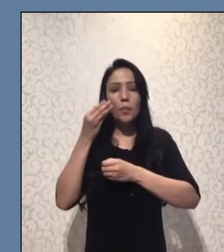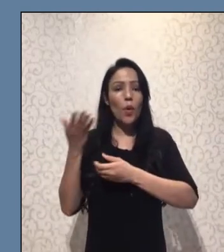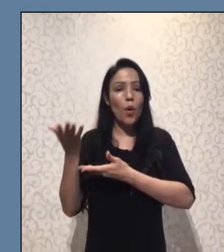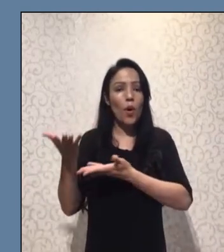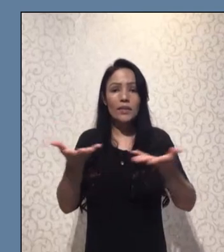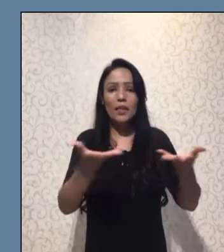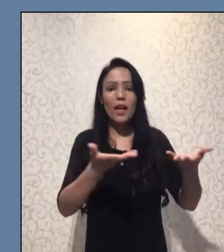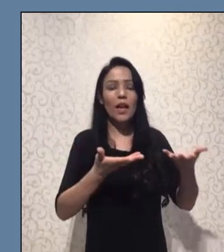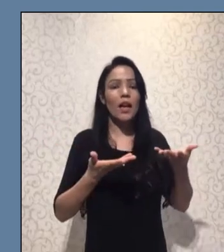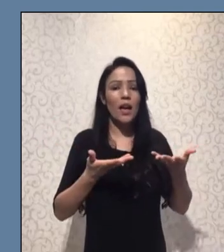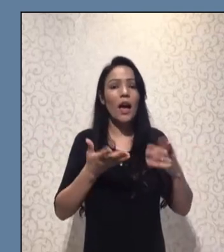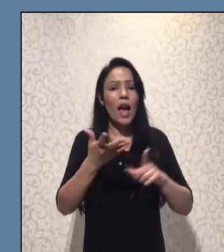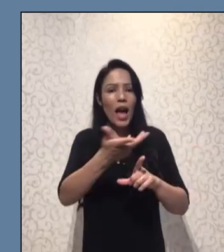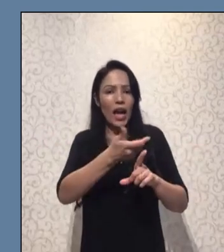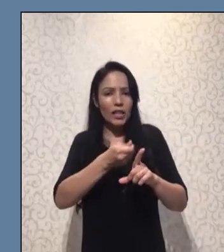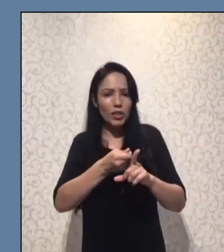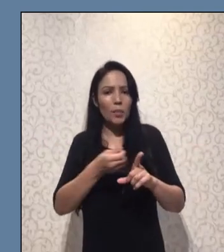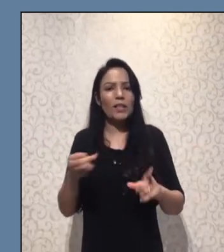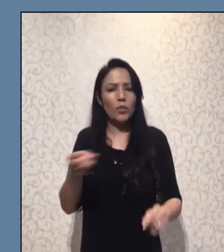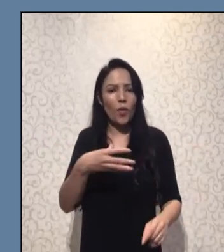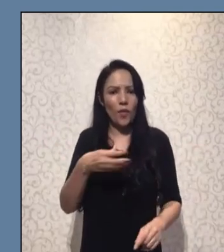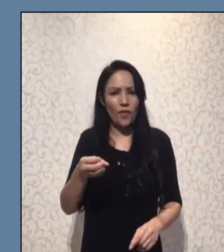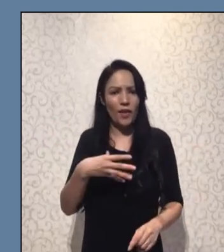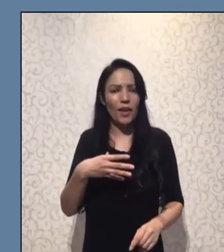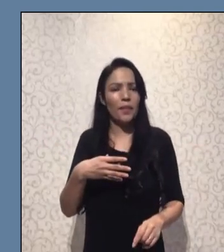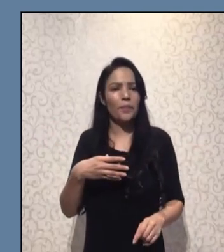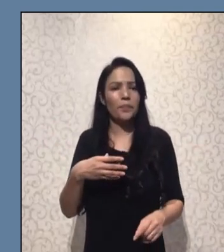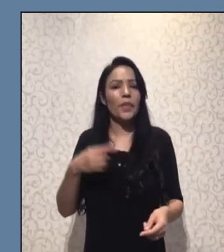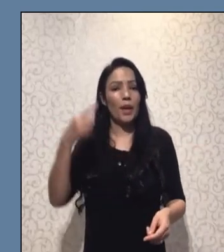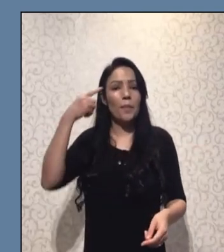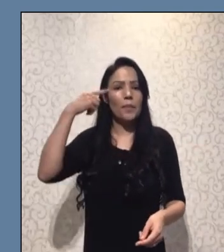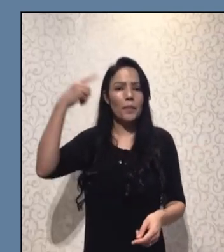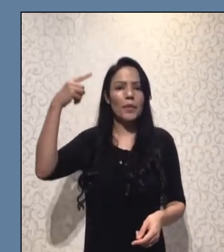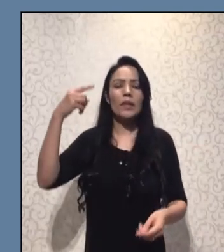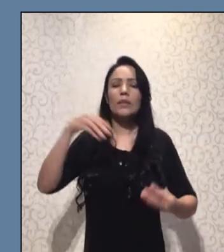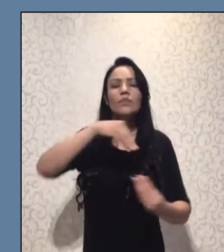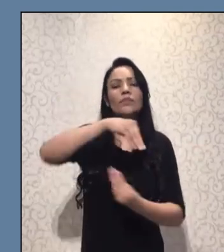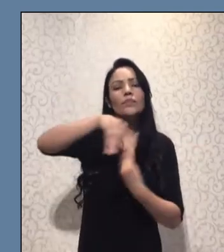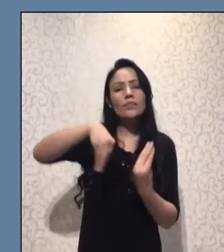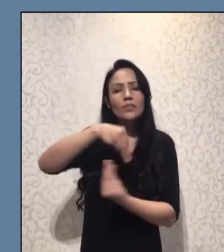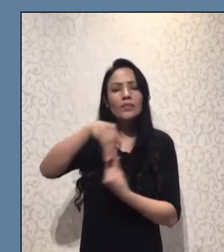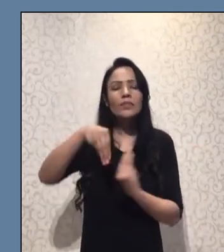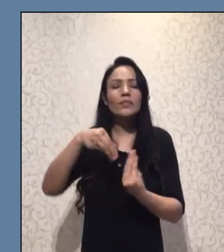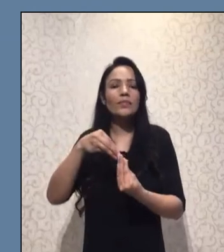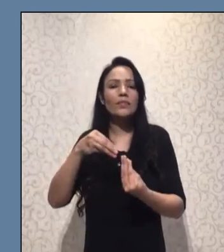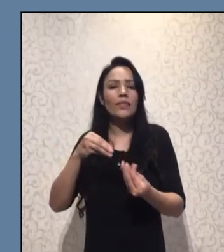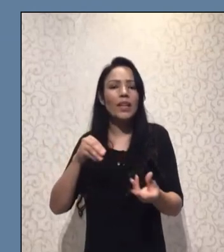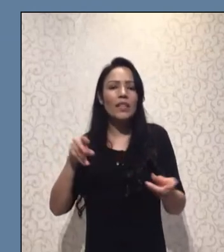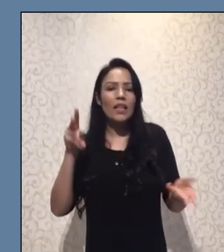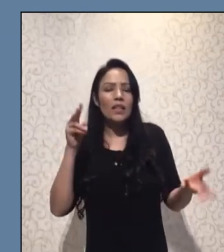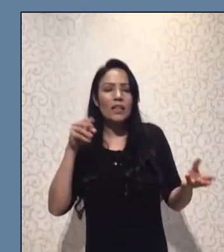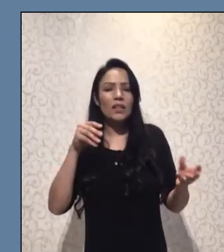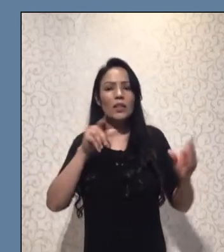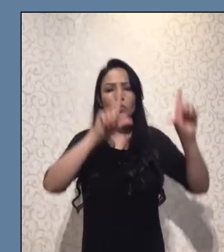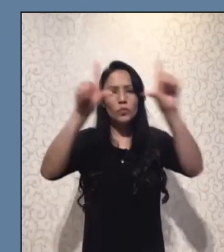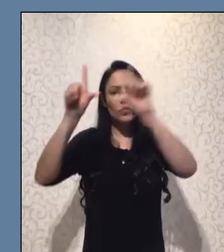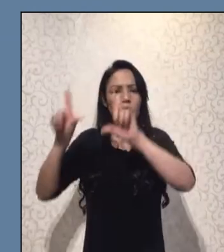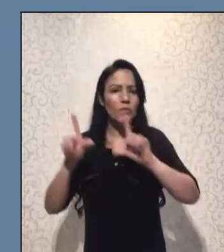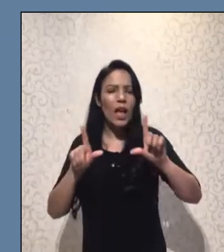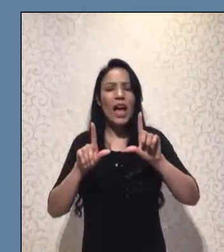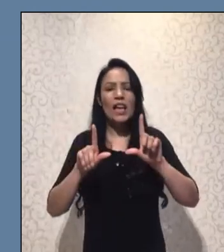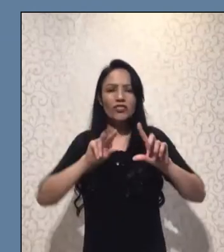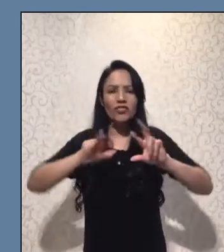arte contemporânea. Fico pensando o quanto também essa mescla de conteúdos dos acervos e também a ressignificação